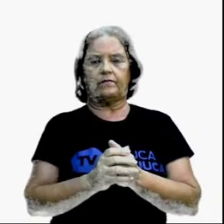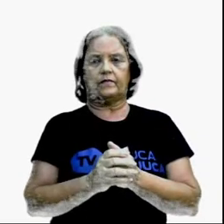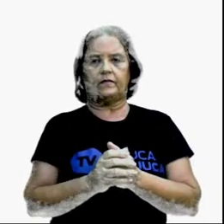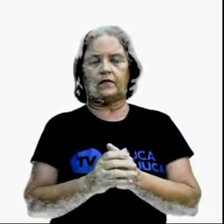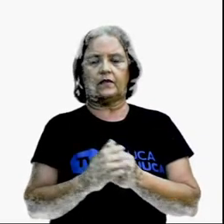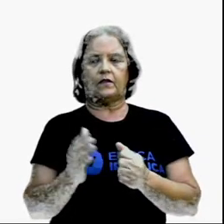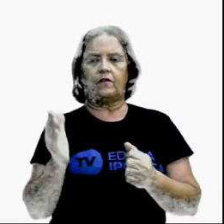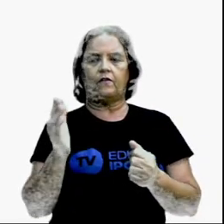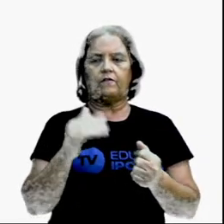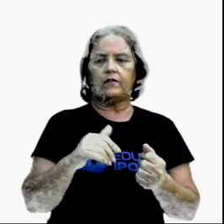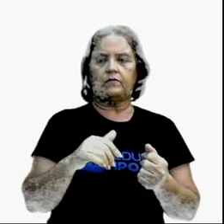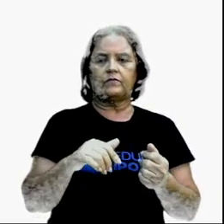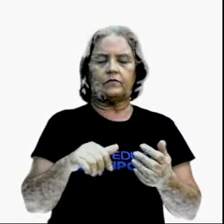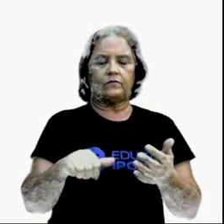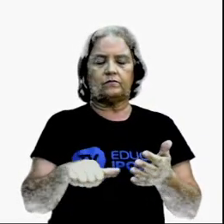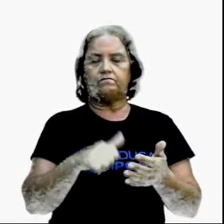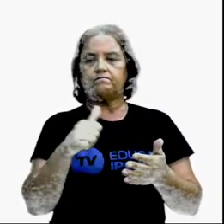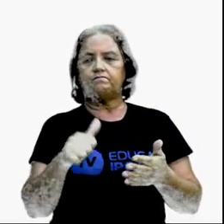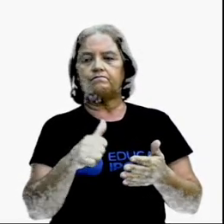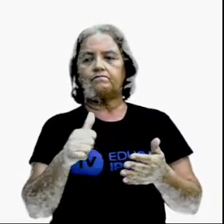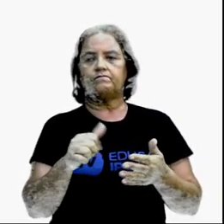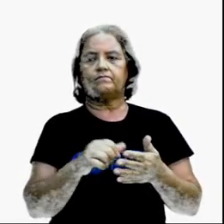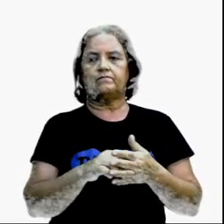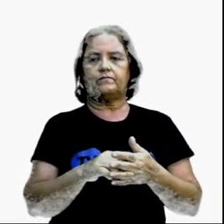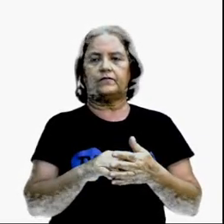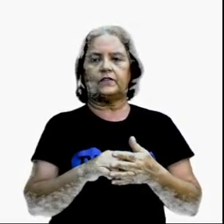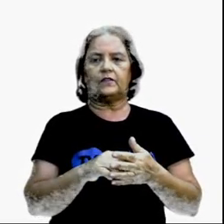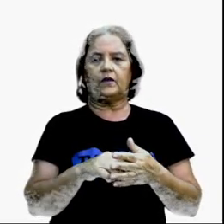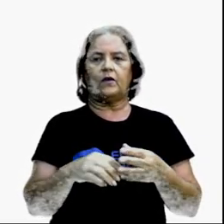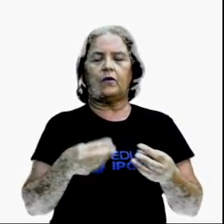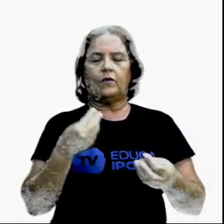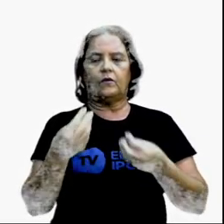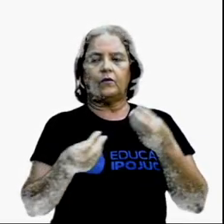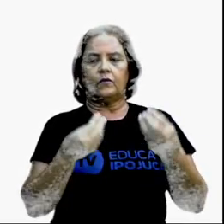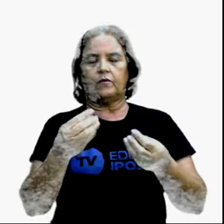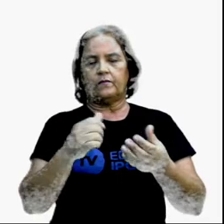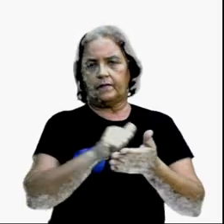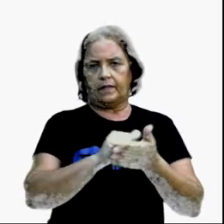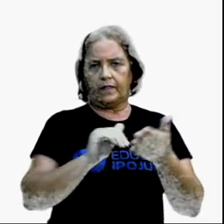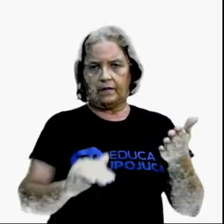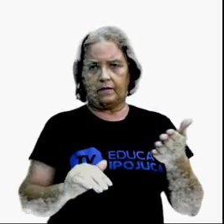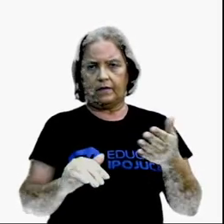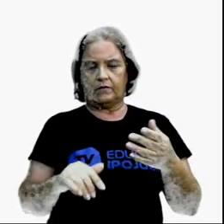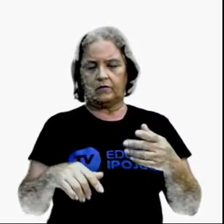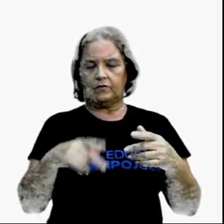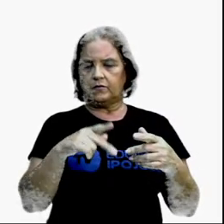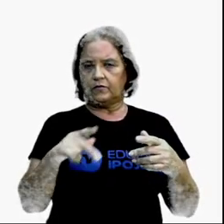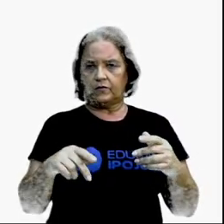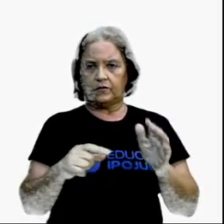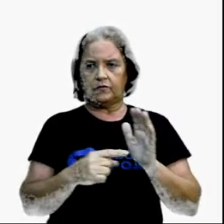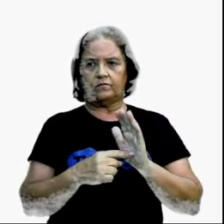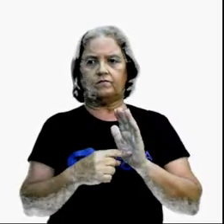Vamos analisar aqui como está lá na sua atividade que o professor passa.